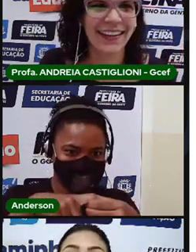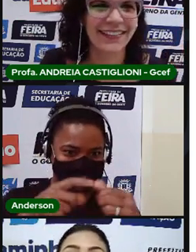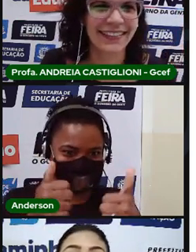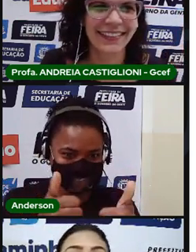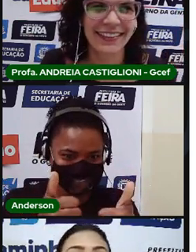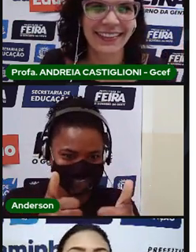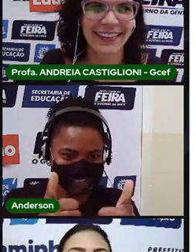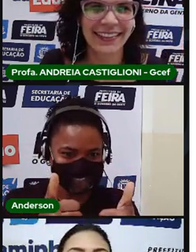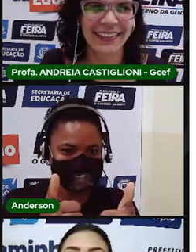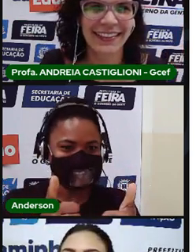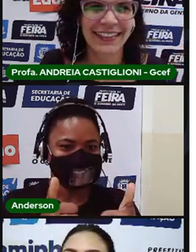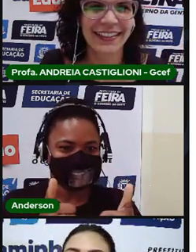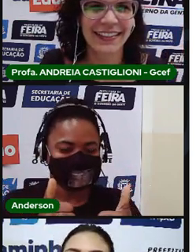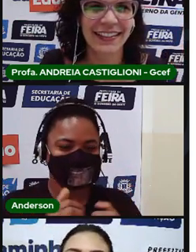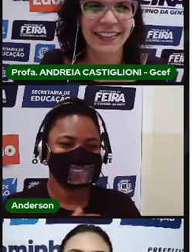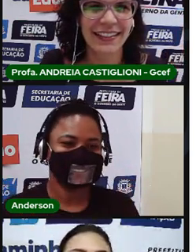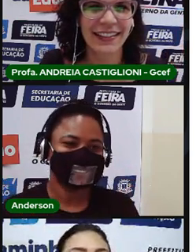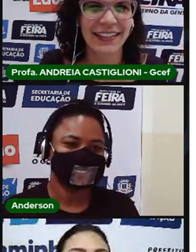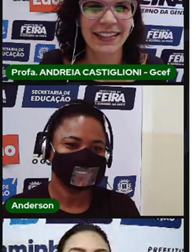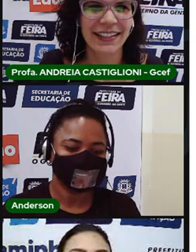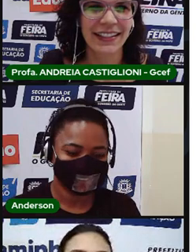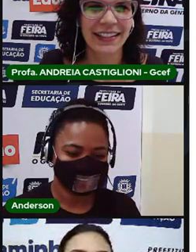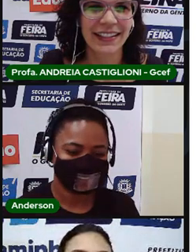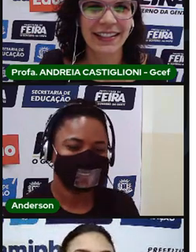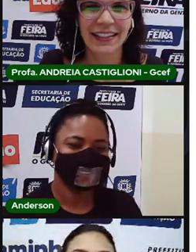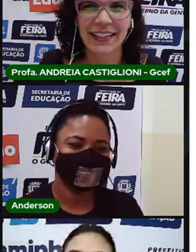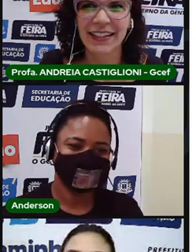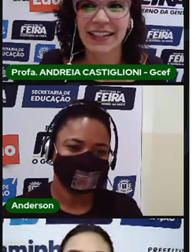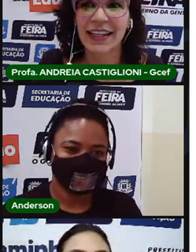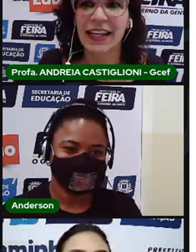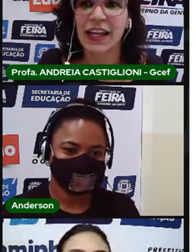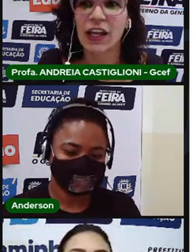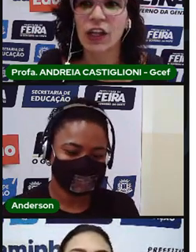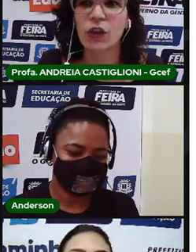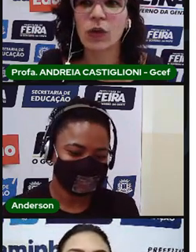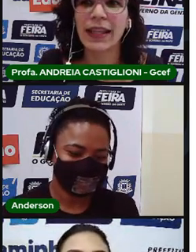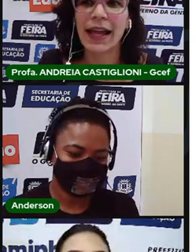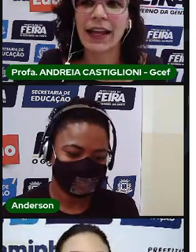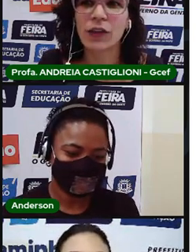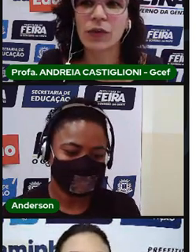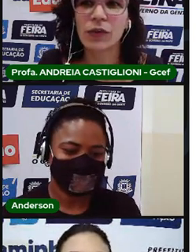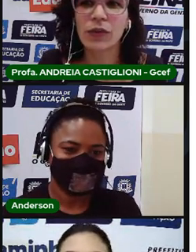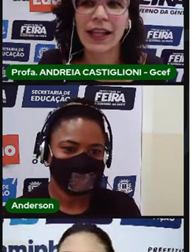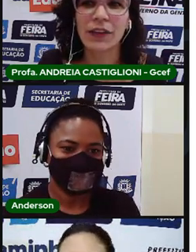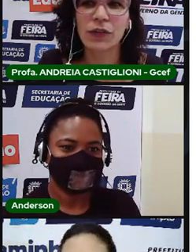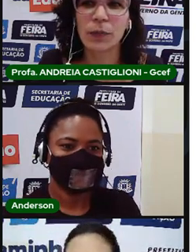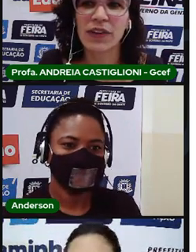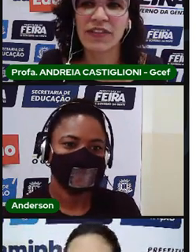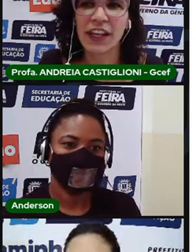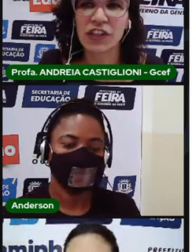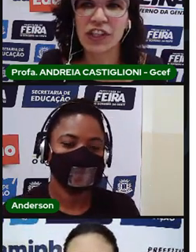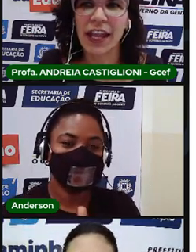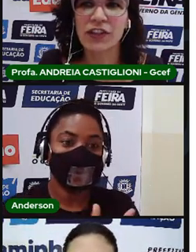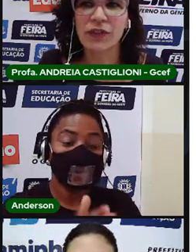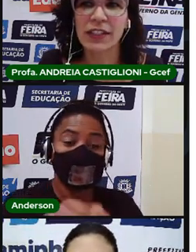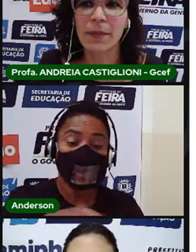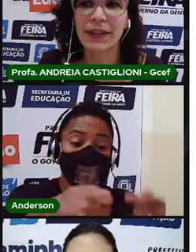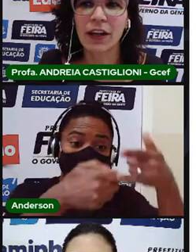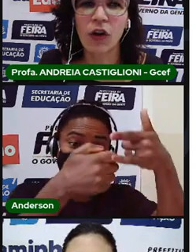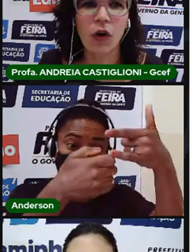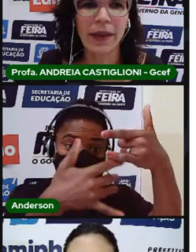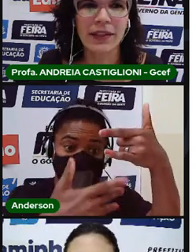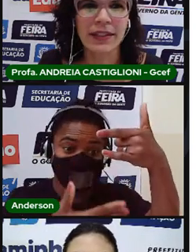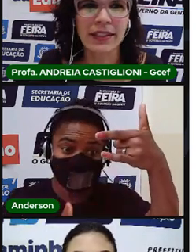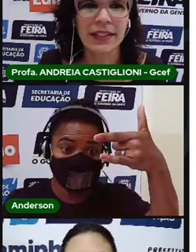Valeu. Eu só preciso ativar os comentários, que eu não tô conseguindo ver eles do falando. Do lado do private chat, você